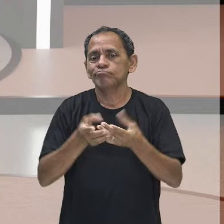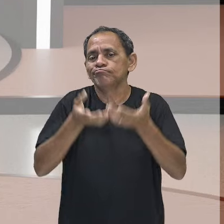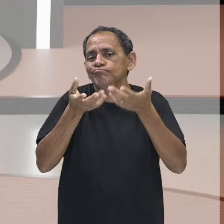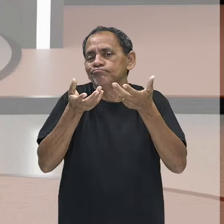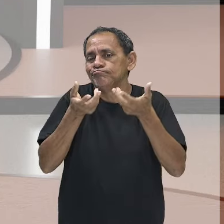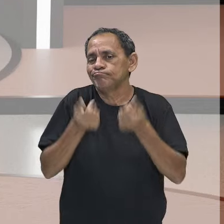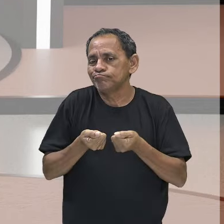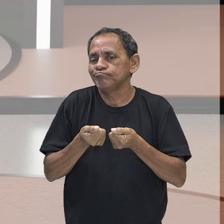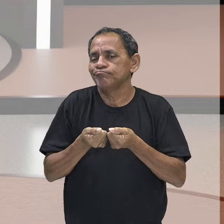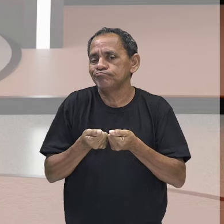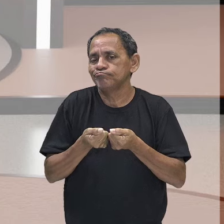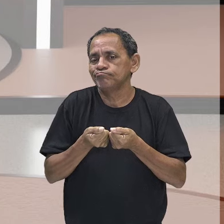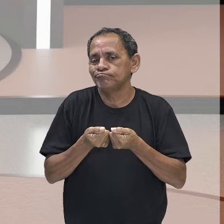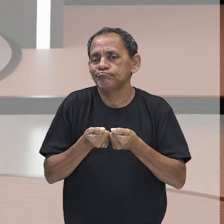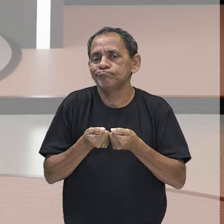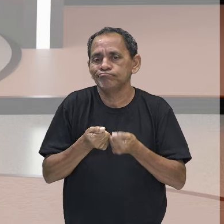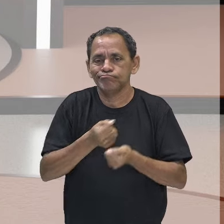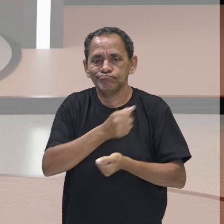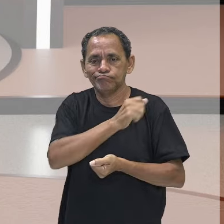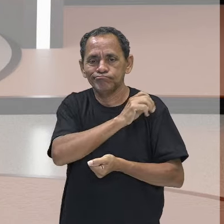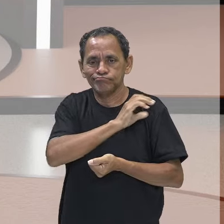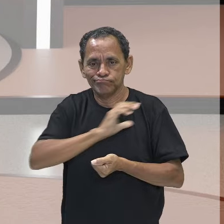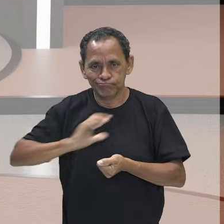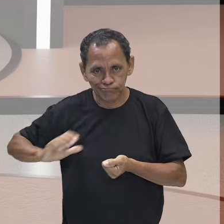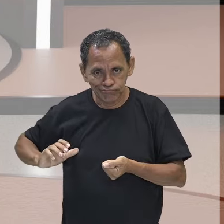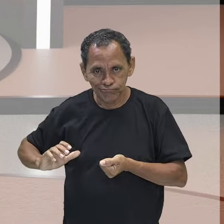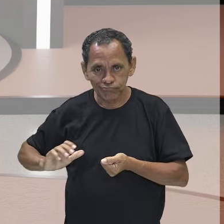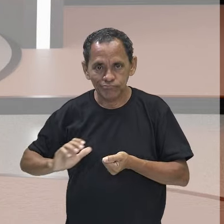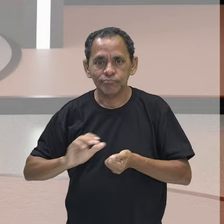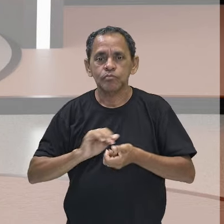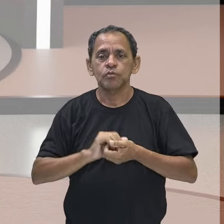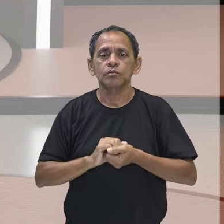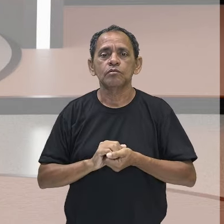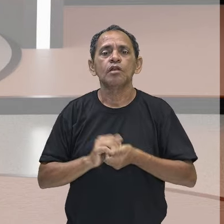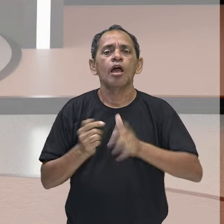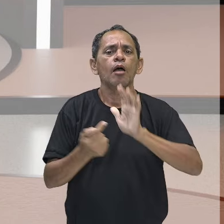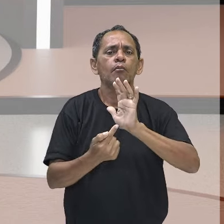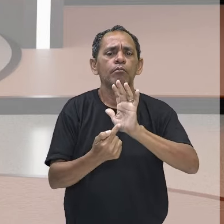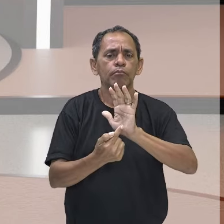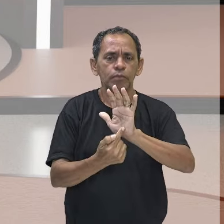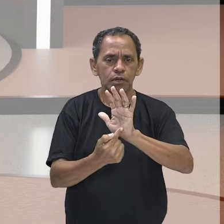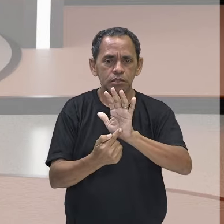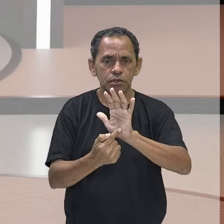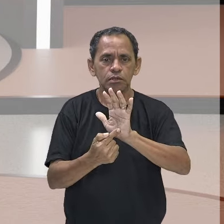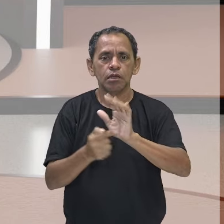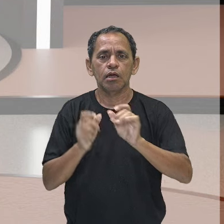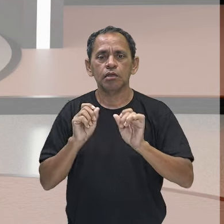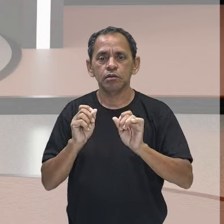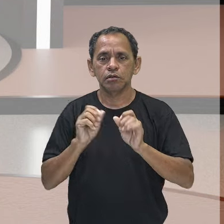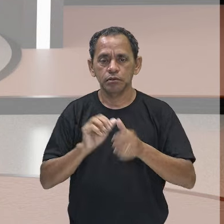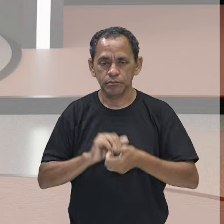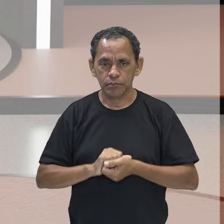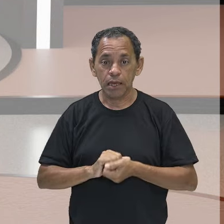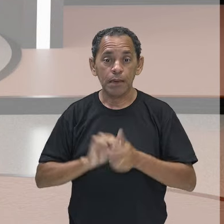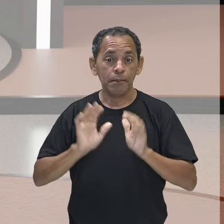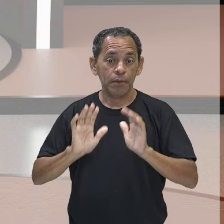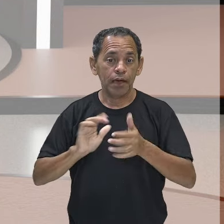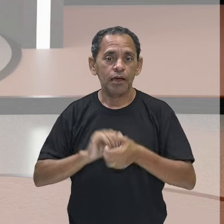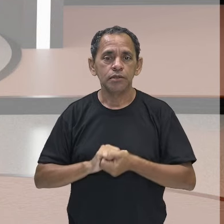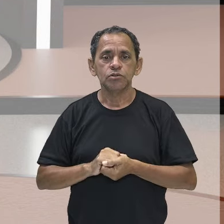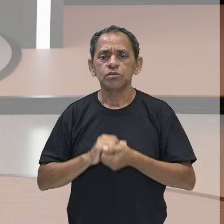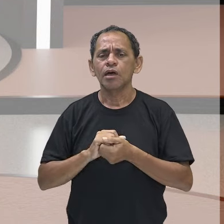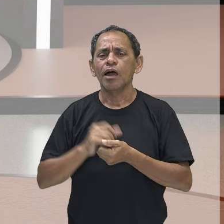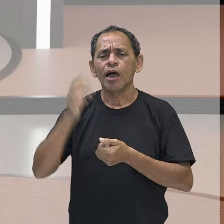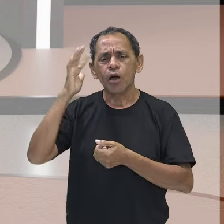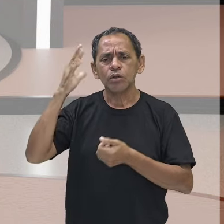ali o Messias apresentado pelos cristãos. Então, gente, o